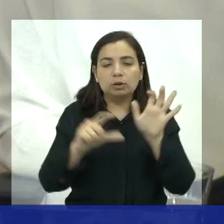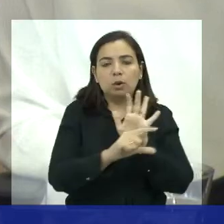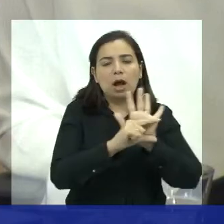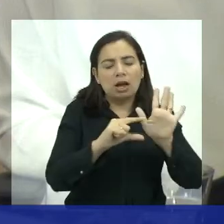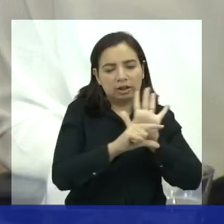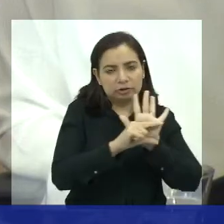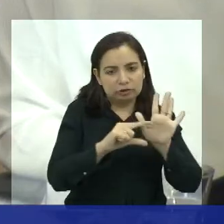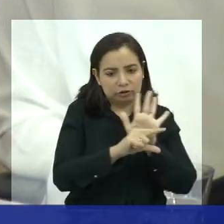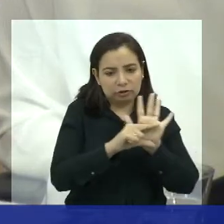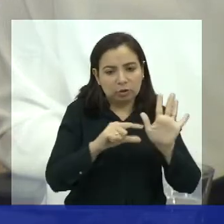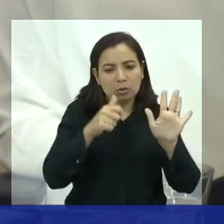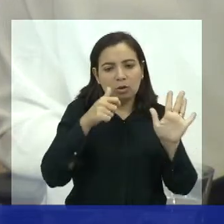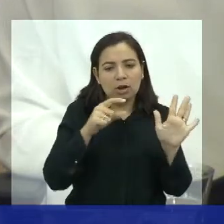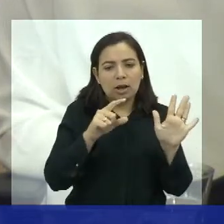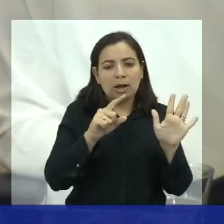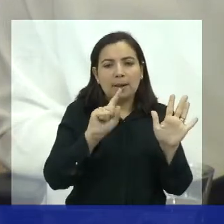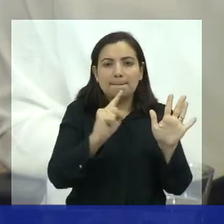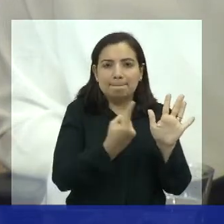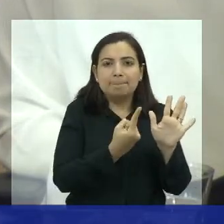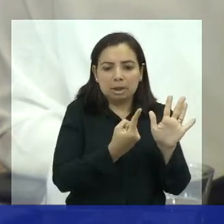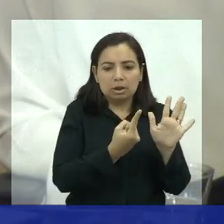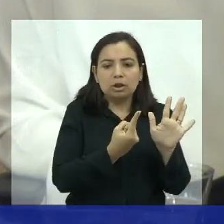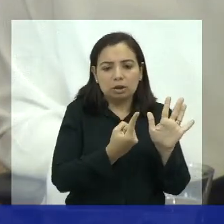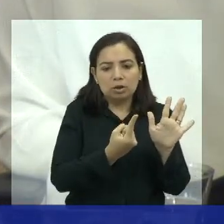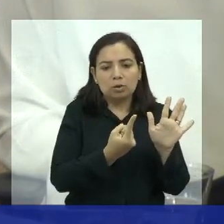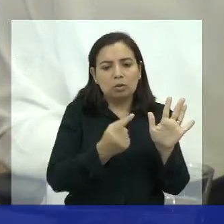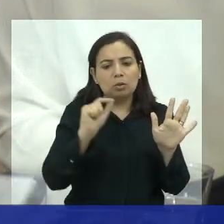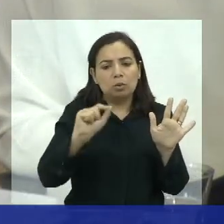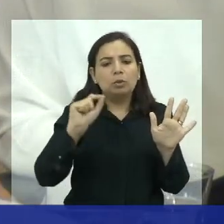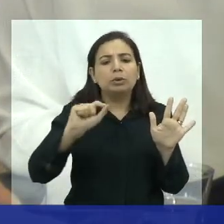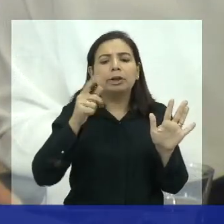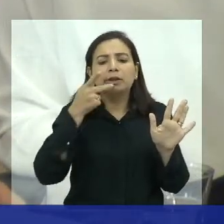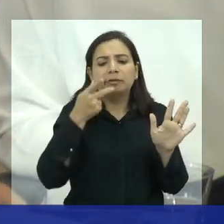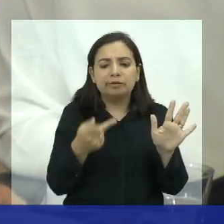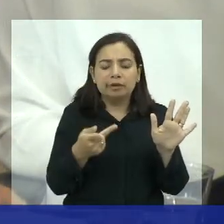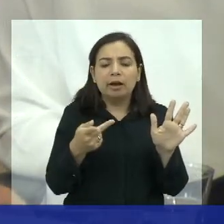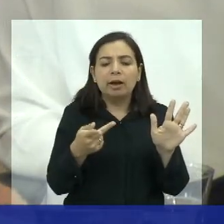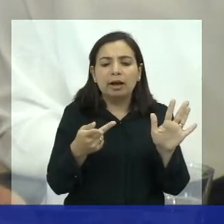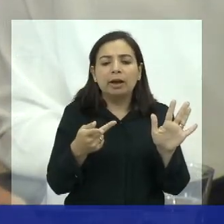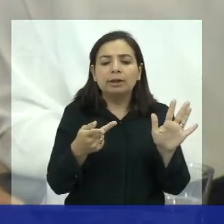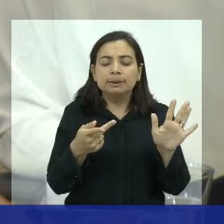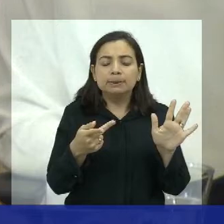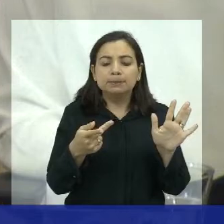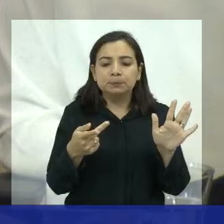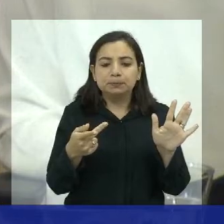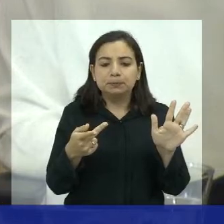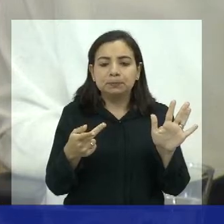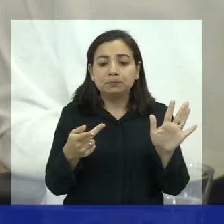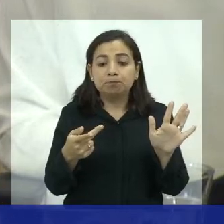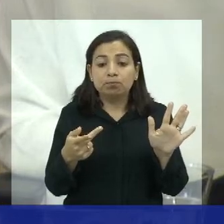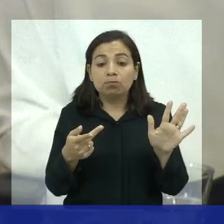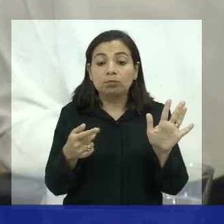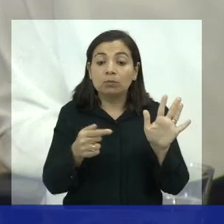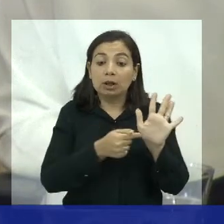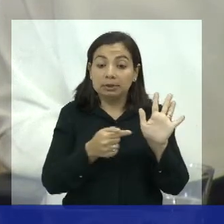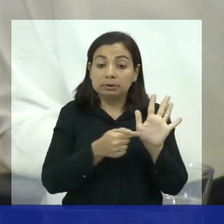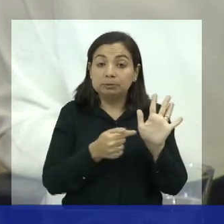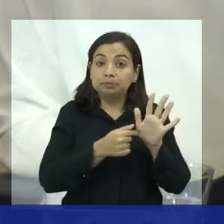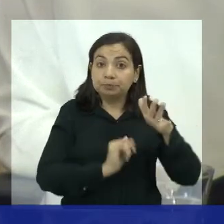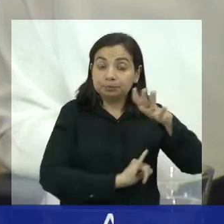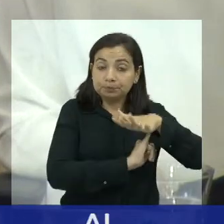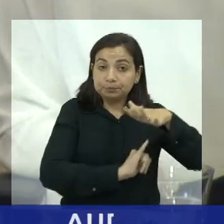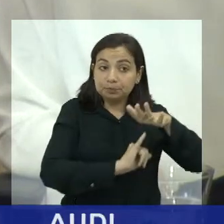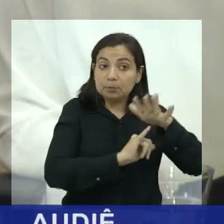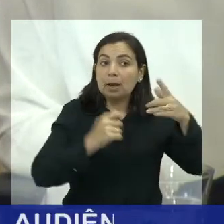artigo 1000, aqui, nas disposições finais e transitórias, remete à instituição de uma